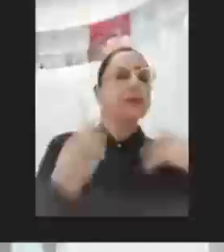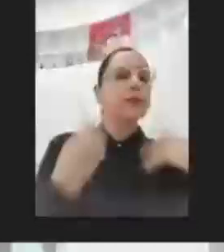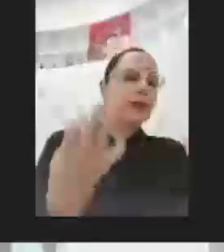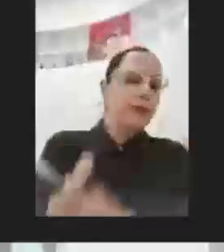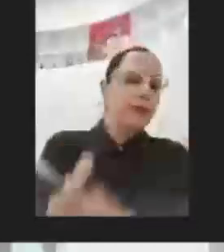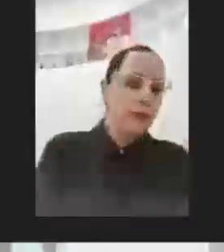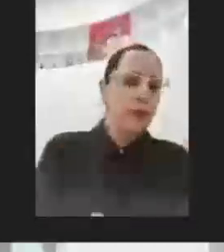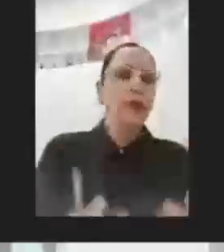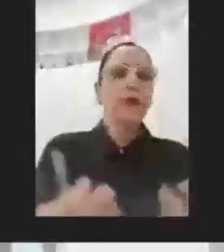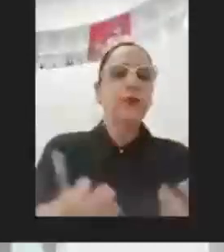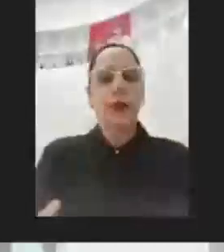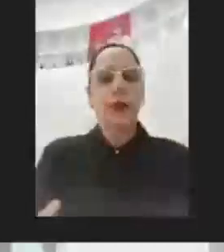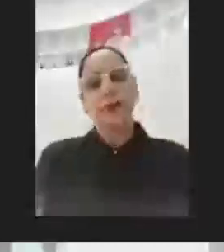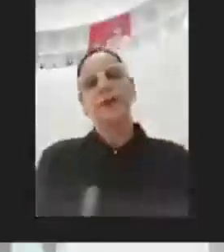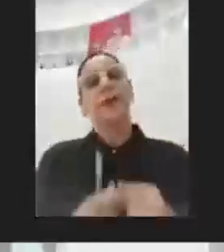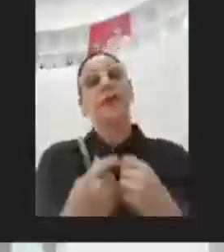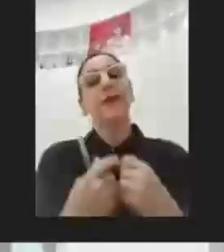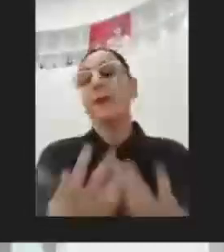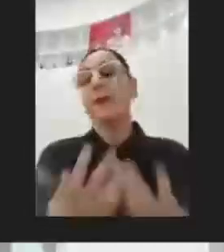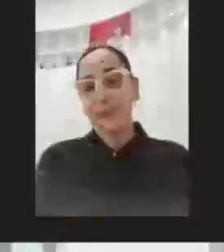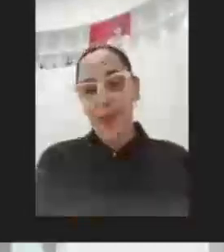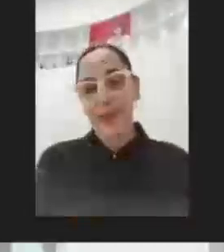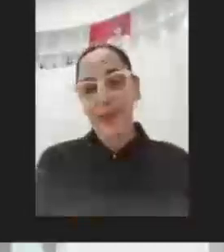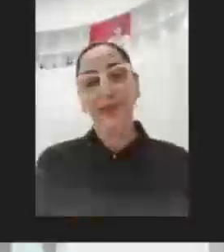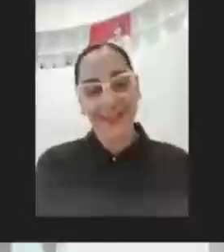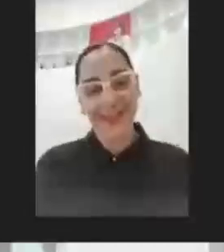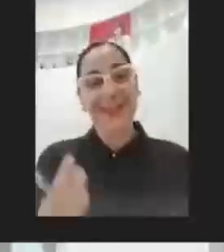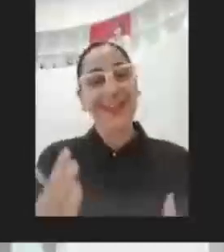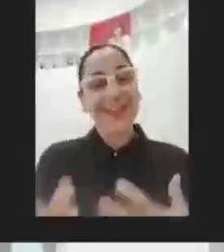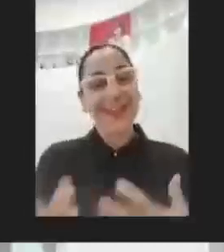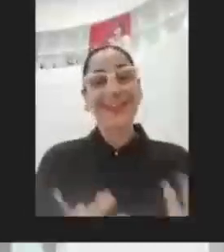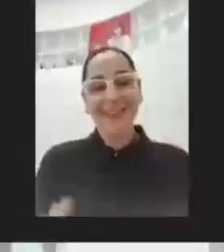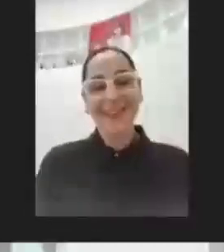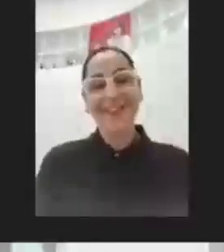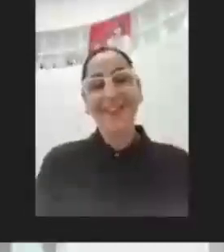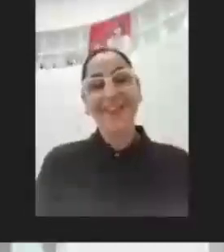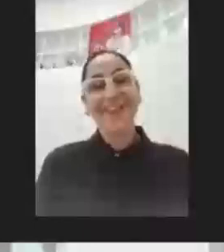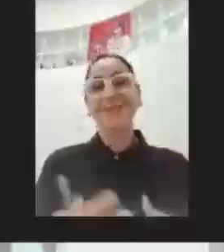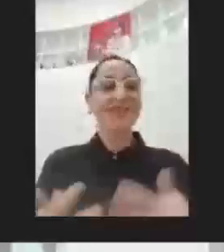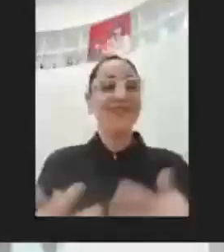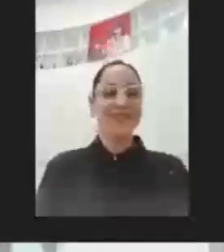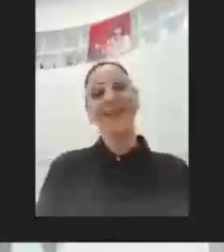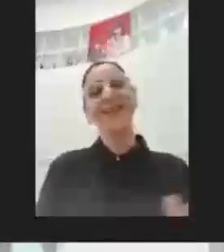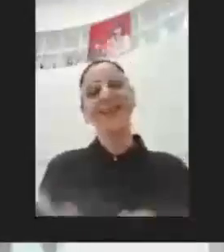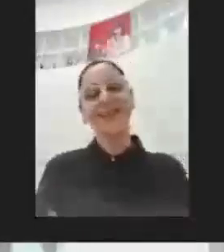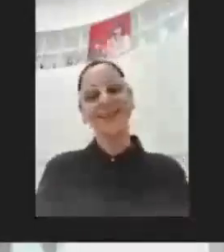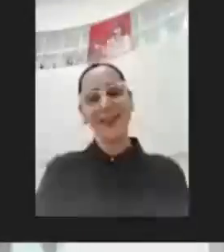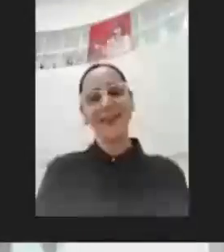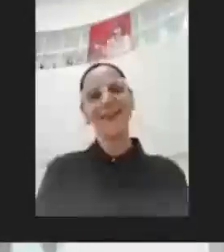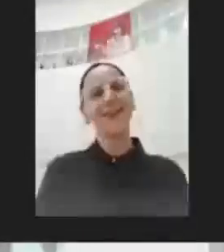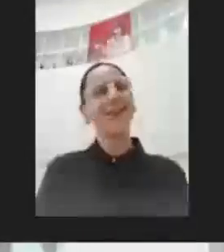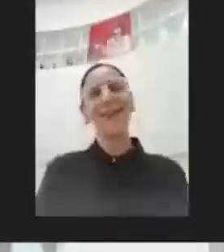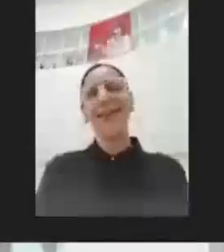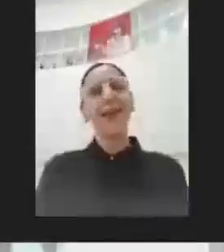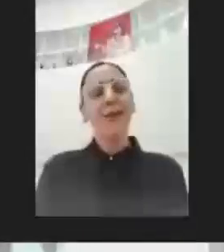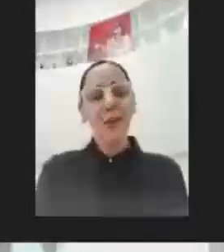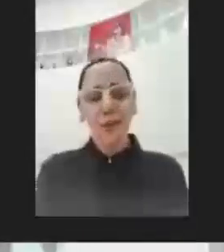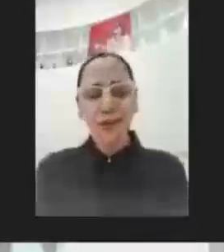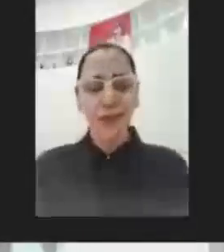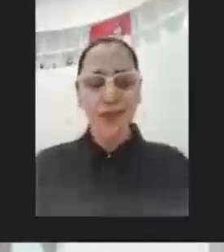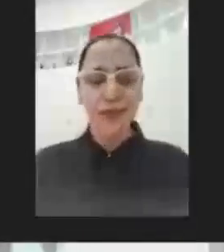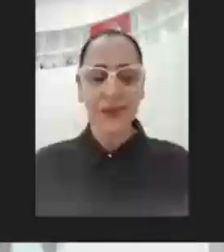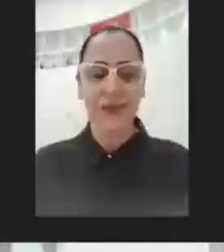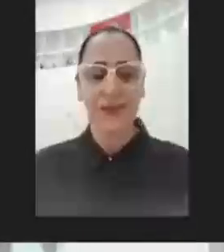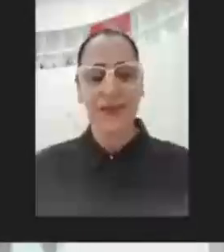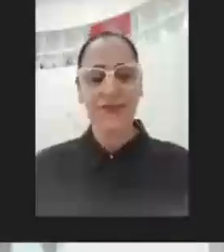ganhando 90 gramas. Daqui a pouco tá com refluxo. Ou seja, tá comendo demais. Entendeu? E a mãe tá cansada também.